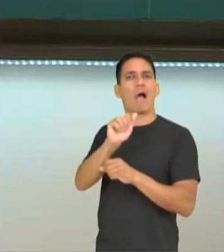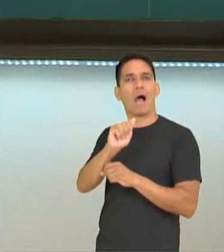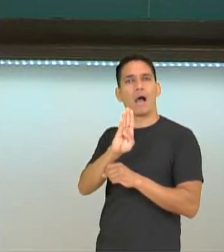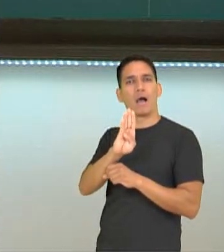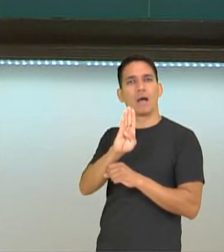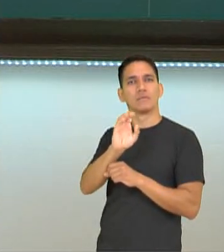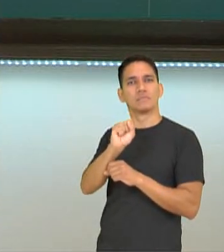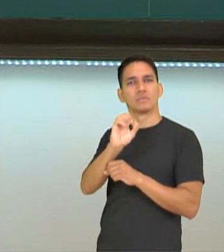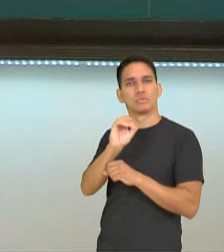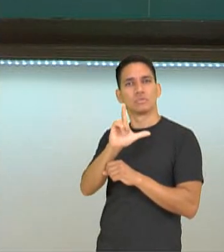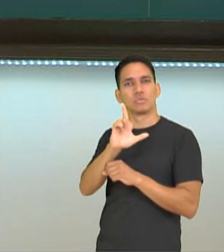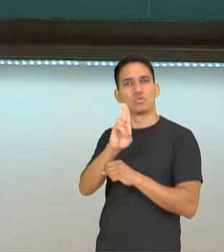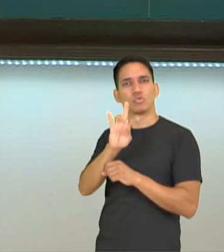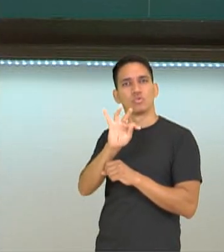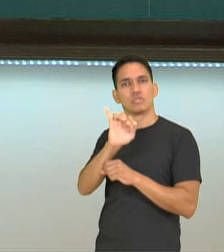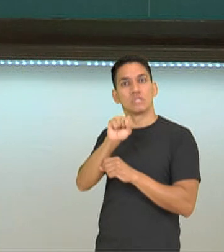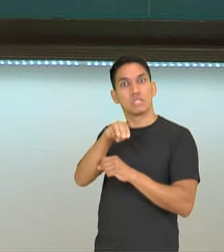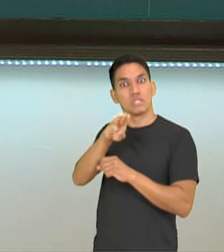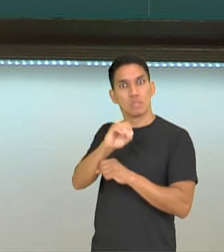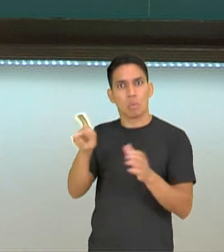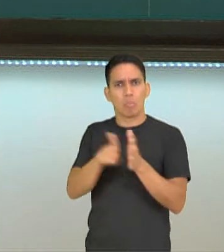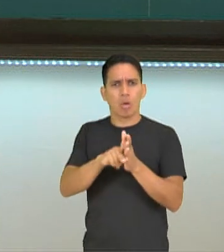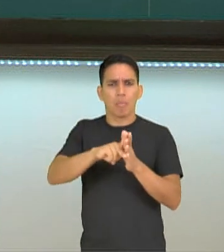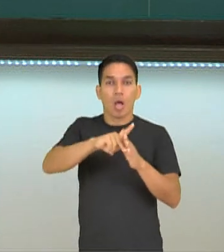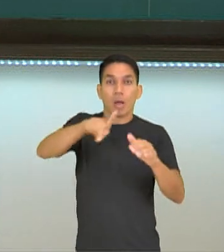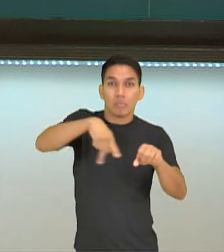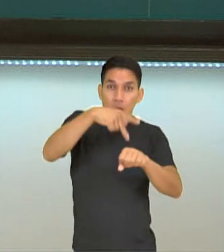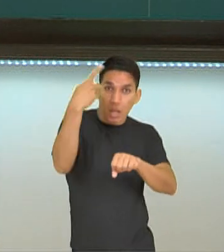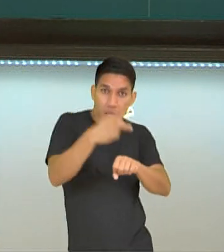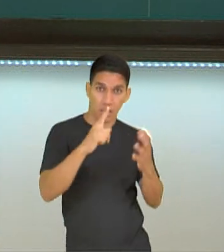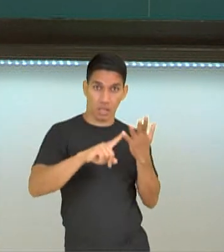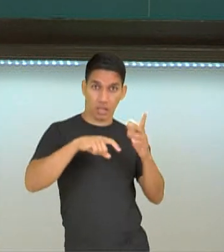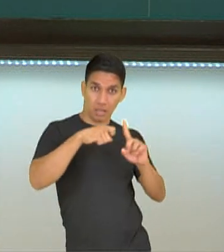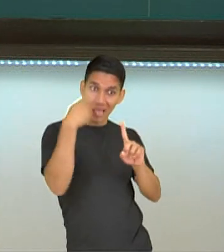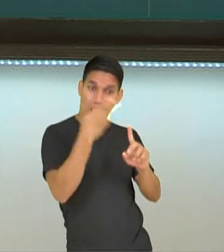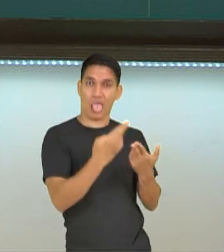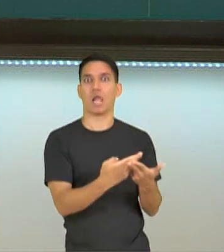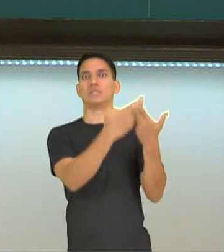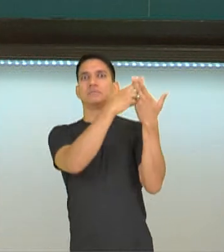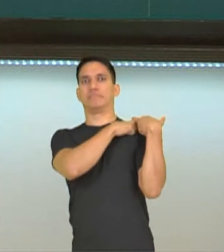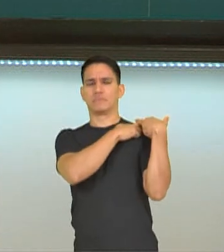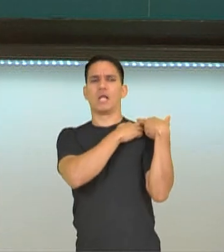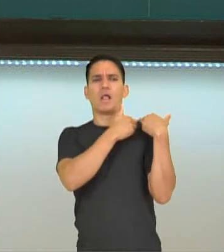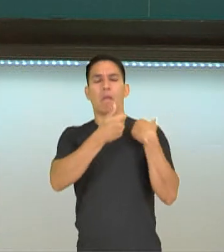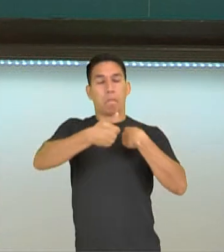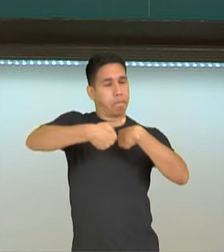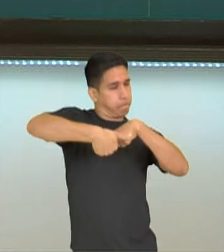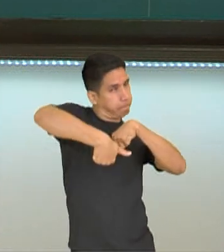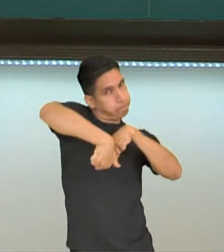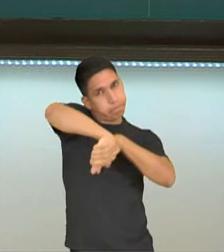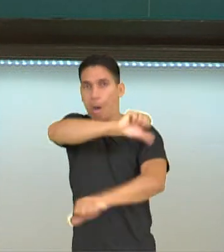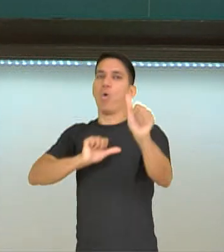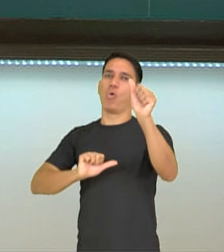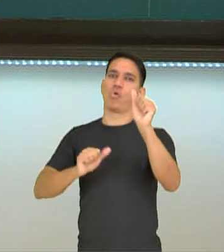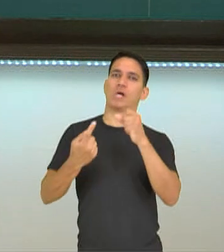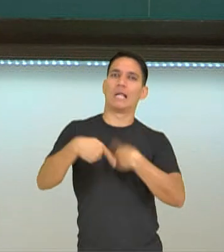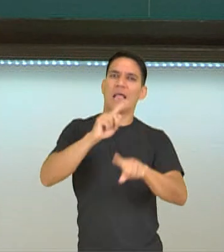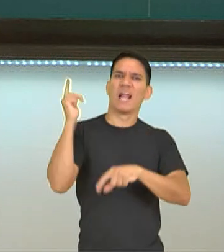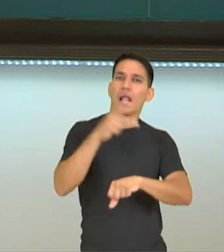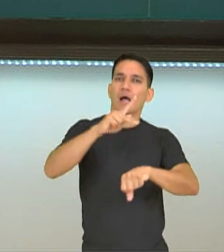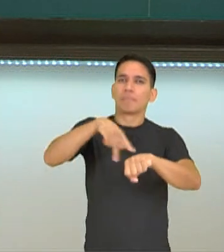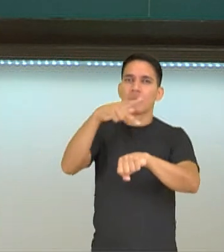Rainha Elizabeth I, ela foi a grande responsável por transformar a Inglaterra em uma